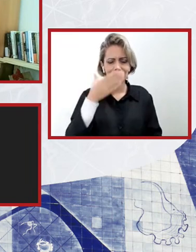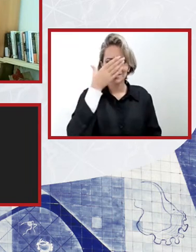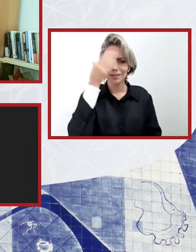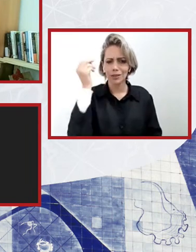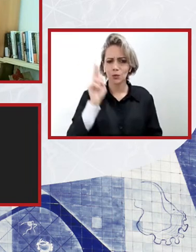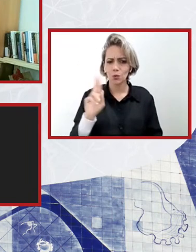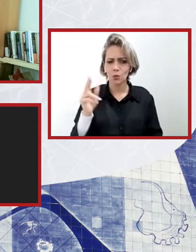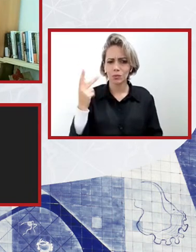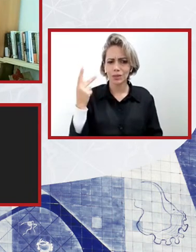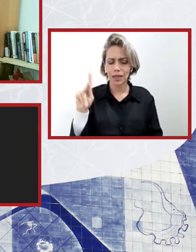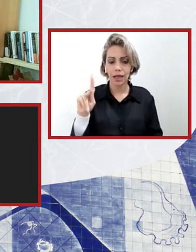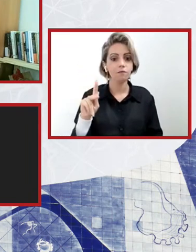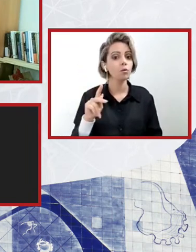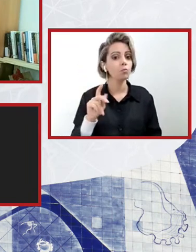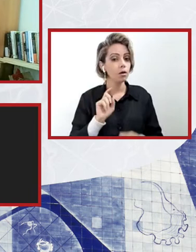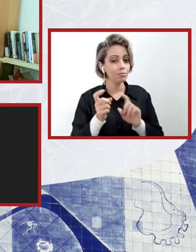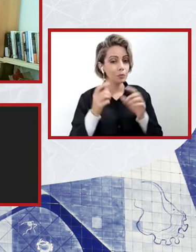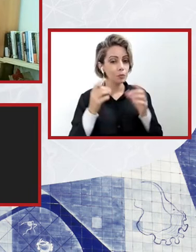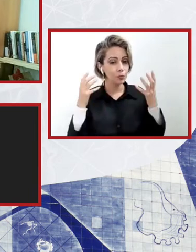muito bonita, muito boa, que